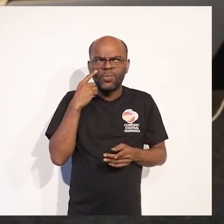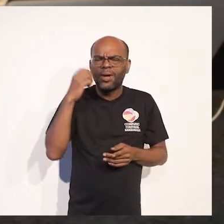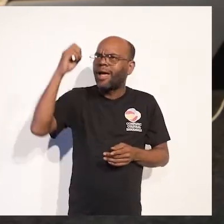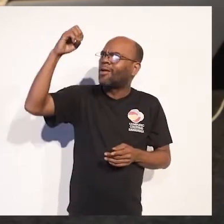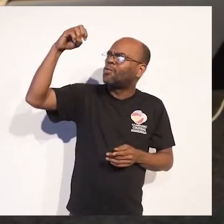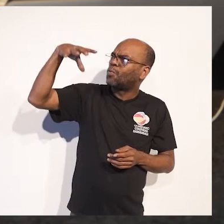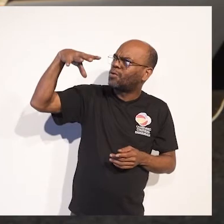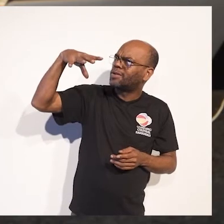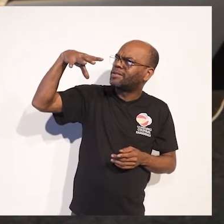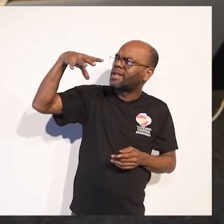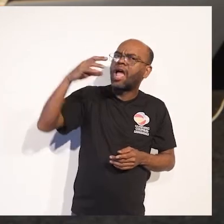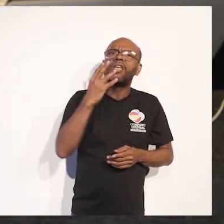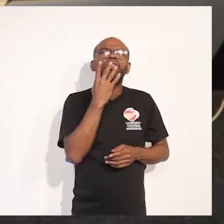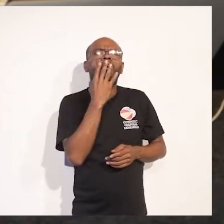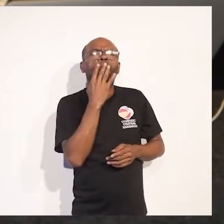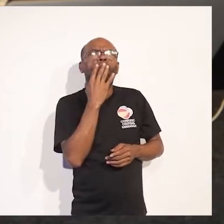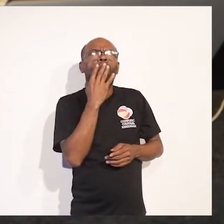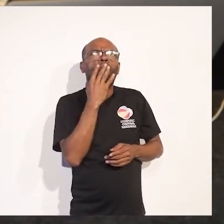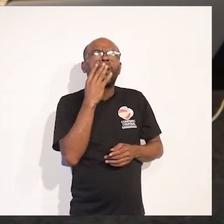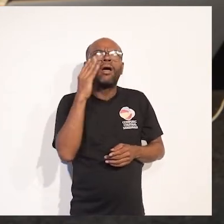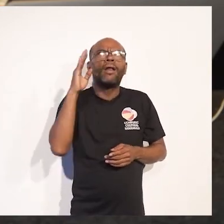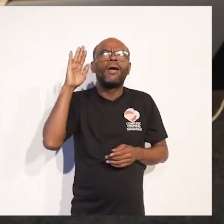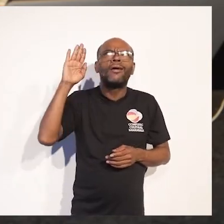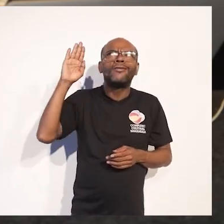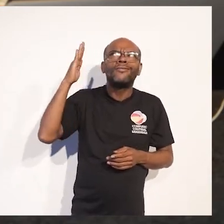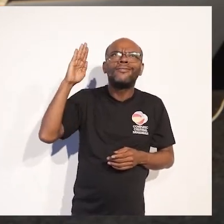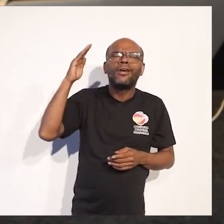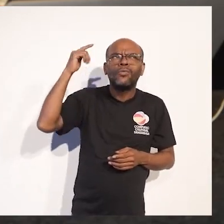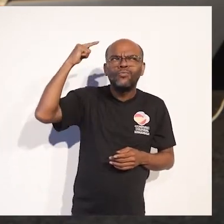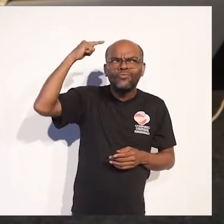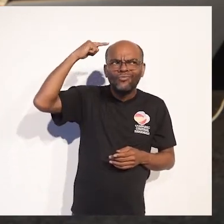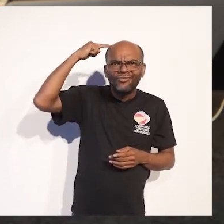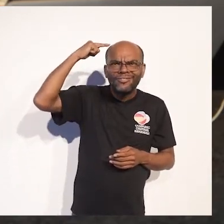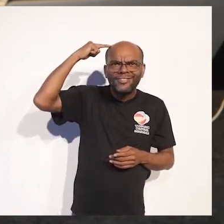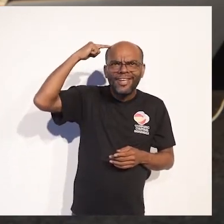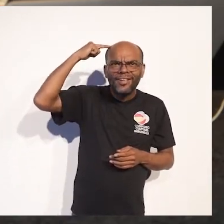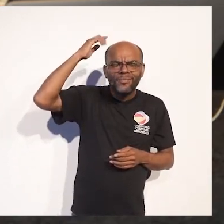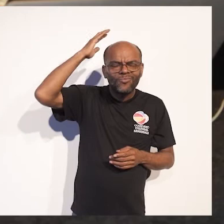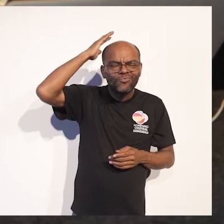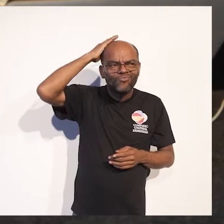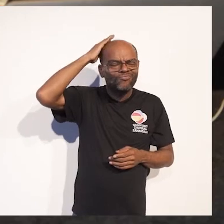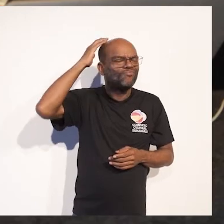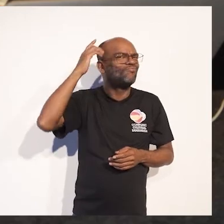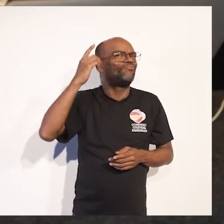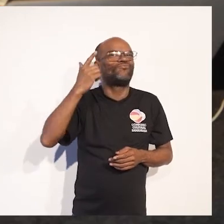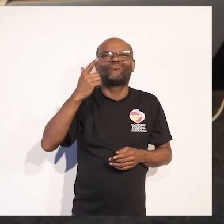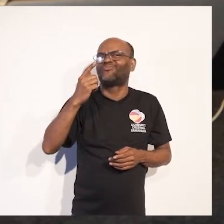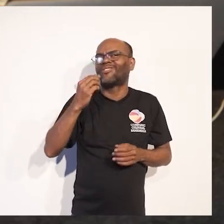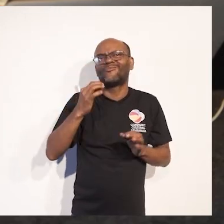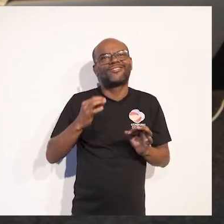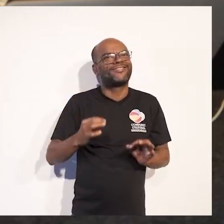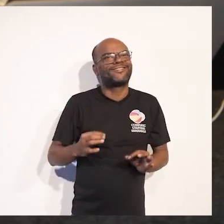luz e a cor enganam o seu cérebro e que a cor não existe. Que essa